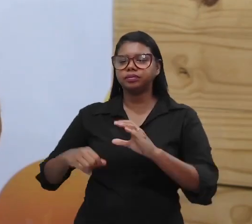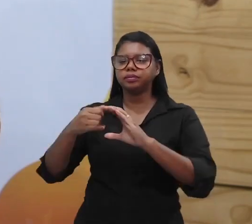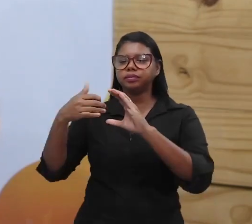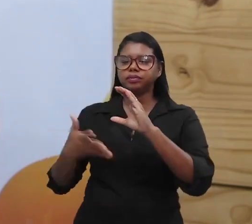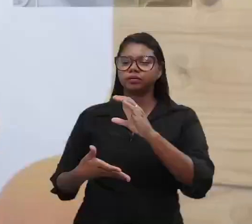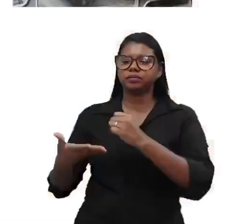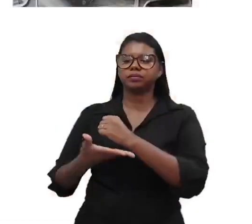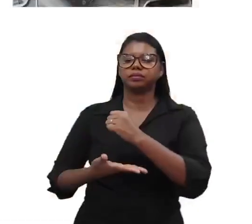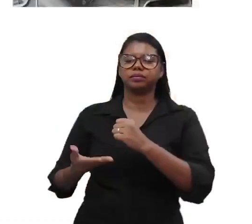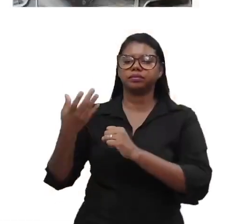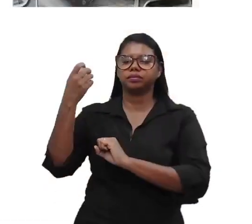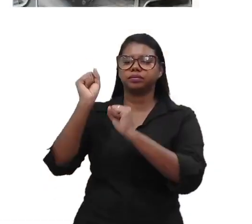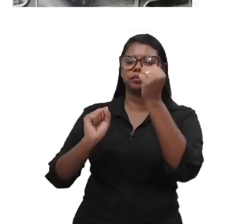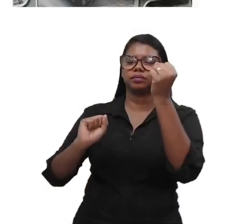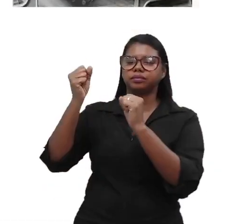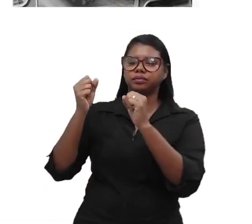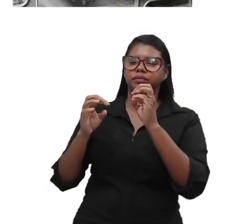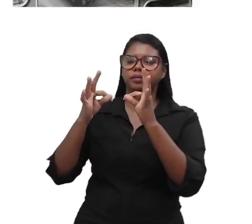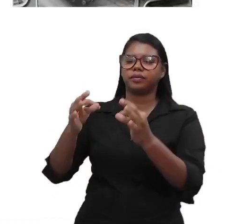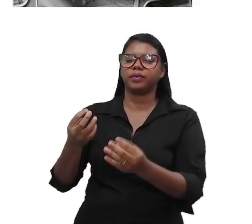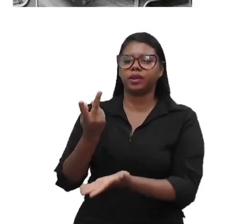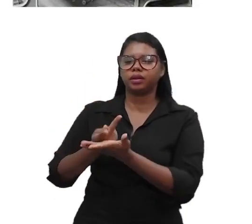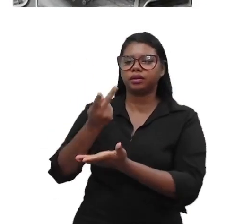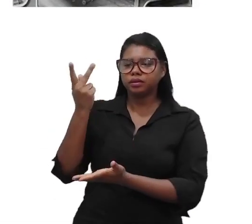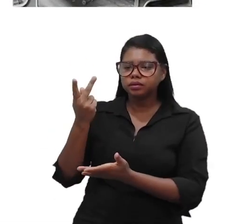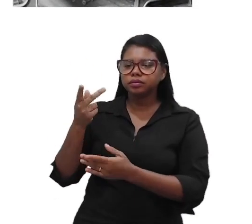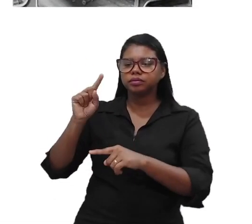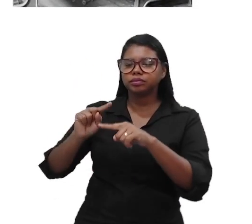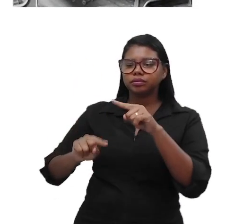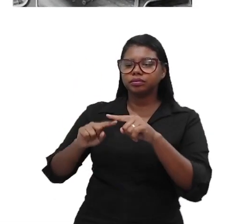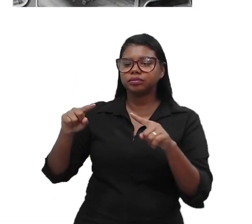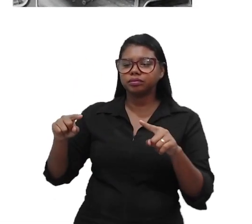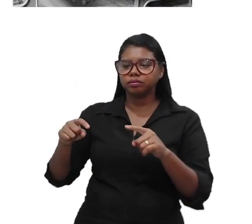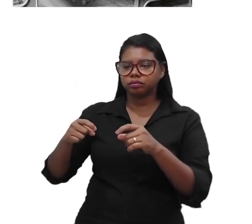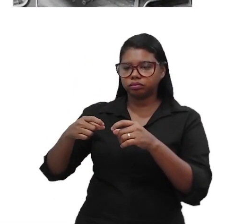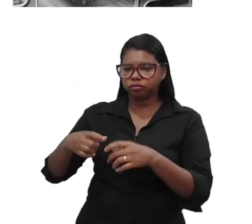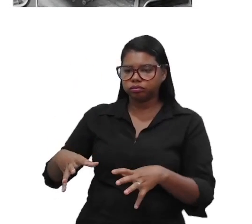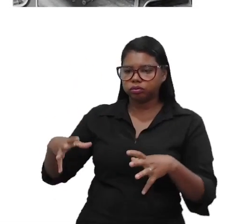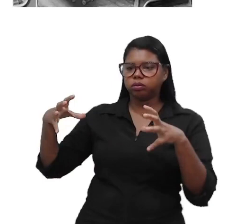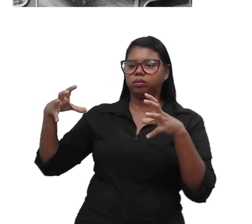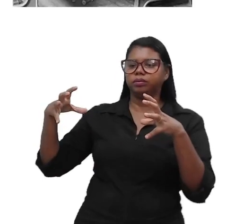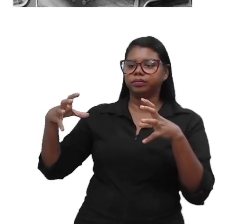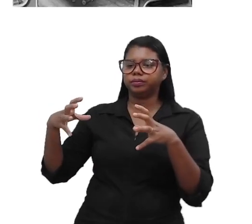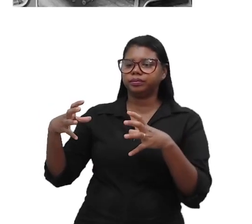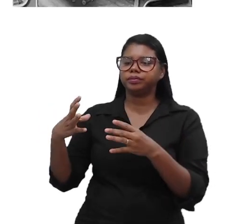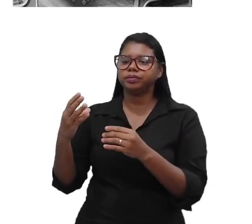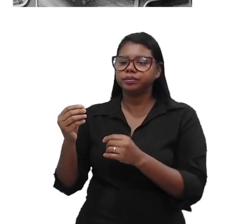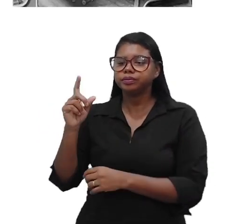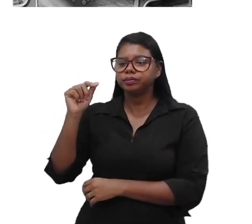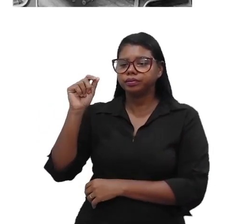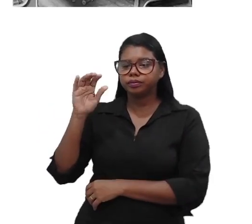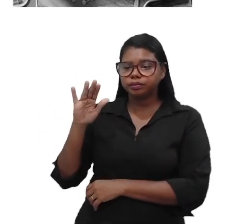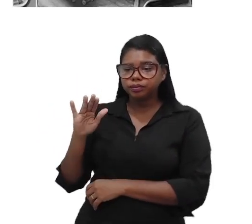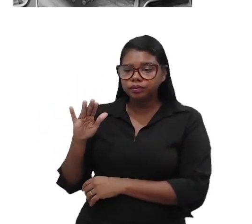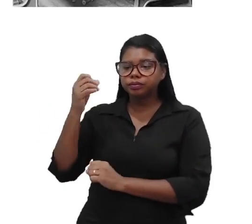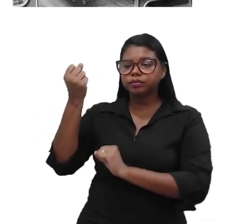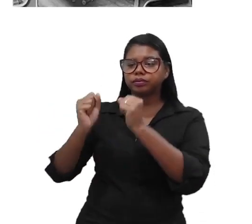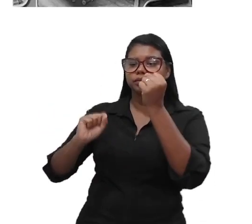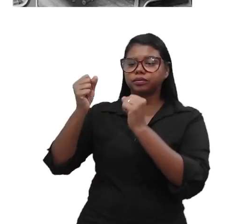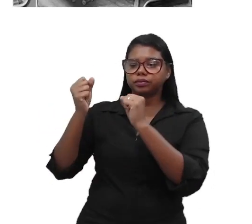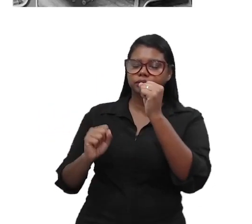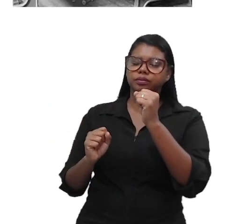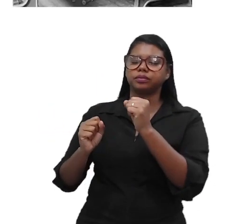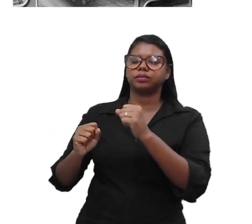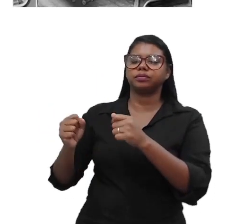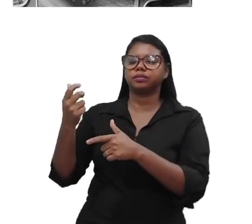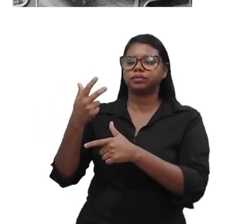da produção industrial. Todo e qualquer produto tem que ser produzido em grande quantidade e a baixo custo para o lucro da empresa. Então a gente tem aqui